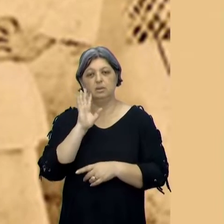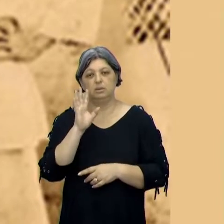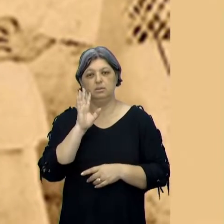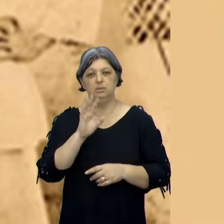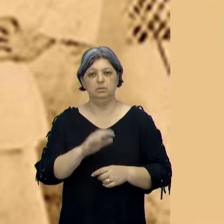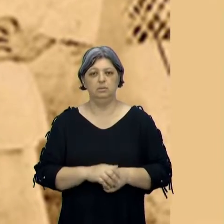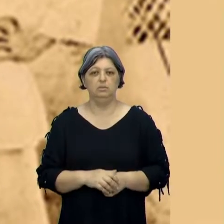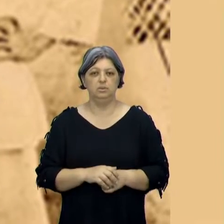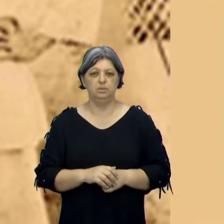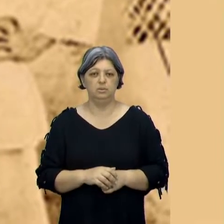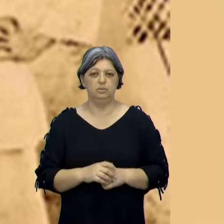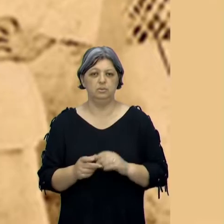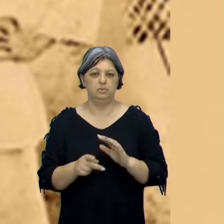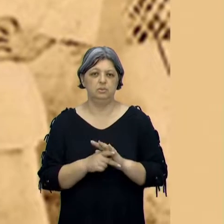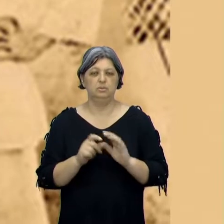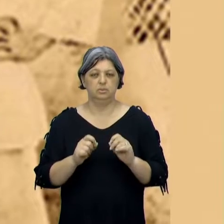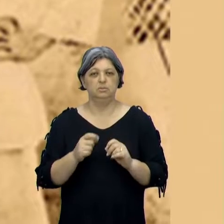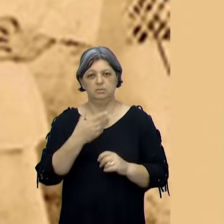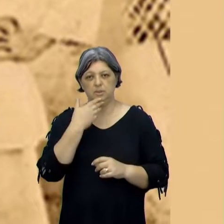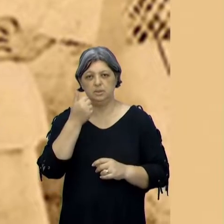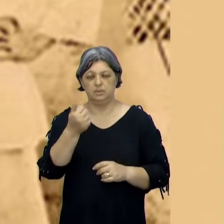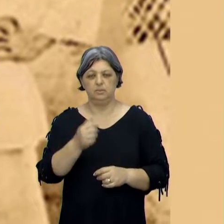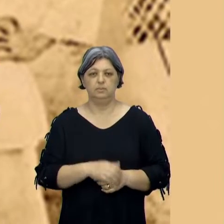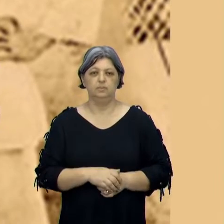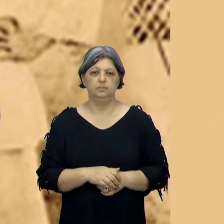legal e vai ficar cada vez melhor, tá bom?